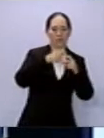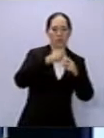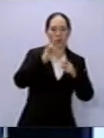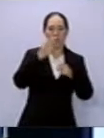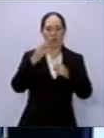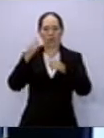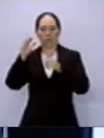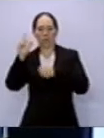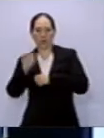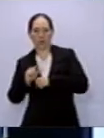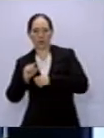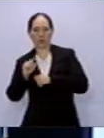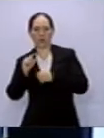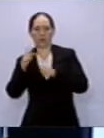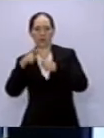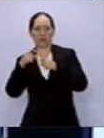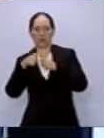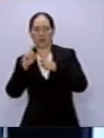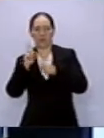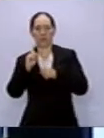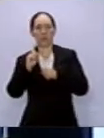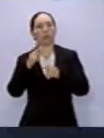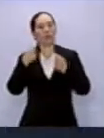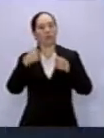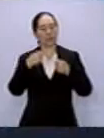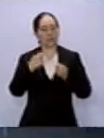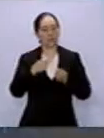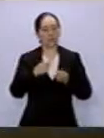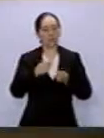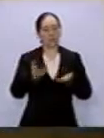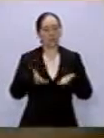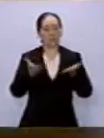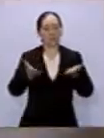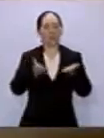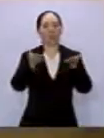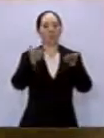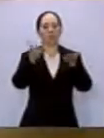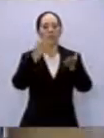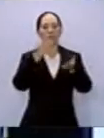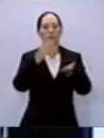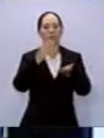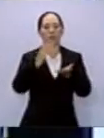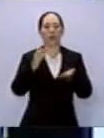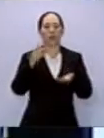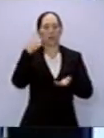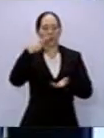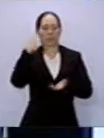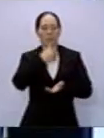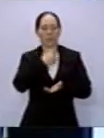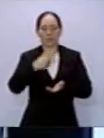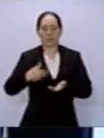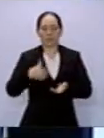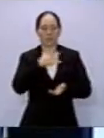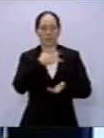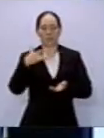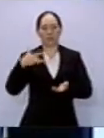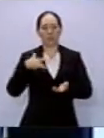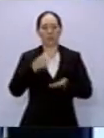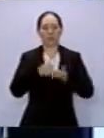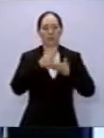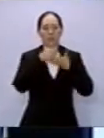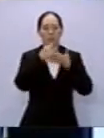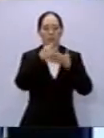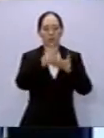menos médicos óbvio que nós temos que ter um investimento em saúde em a dica de saúde que dê condições